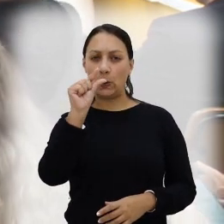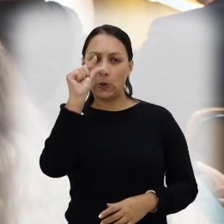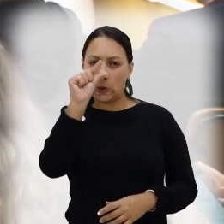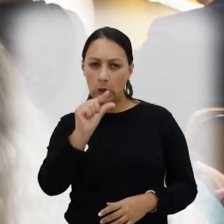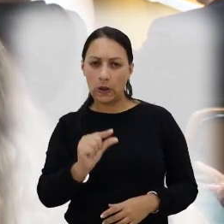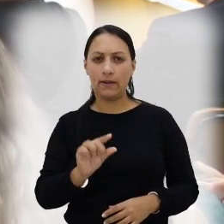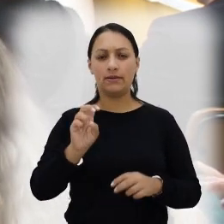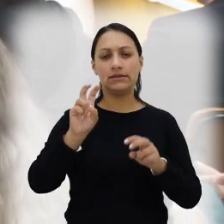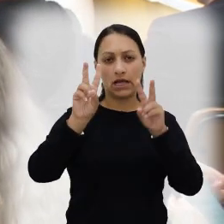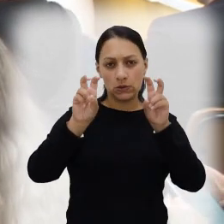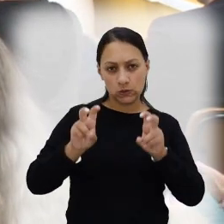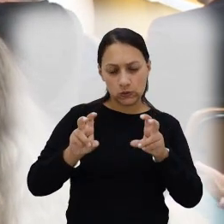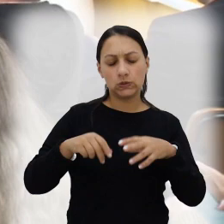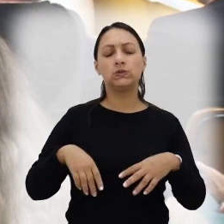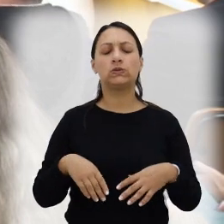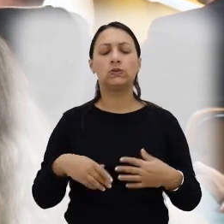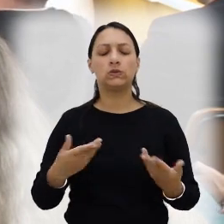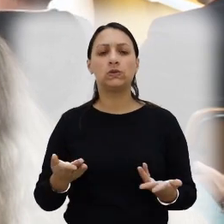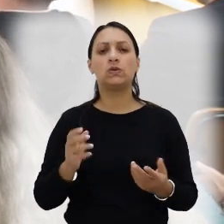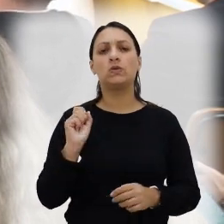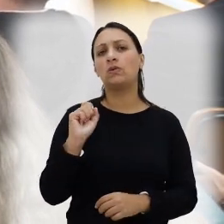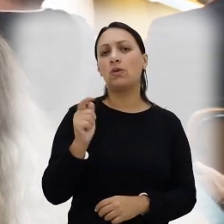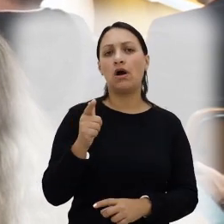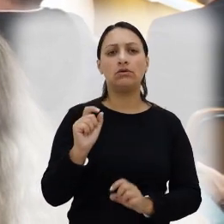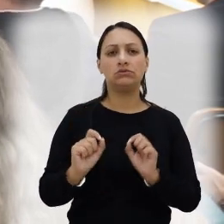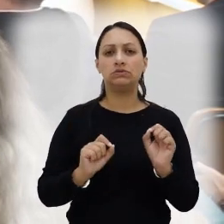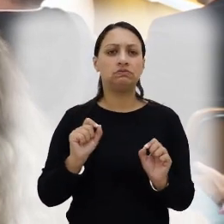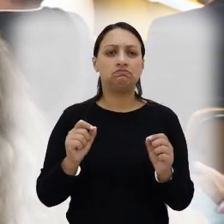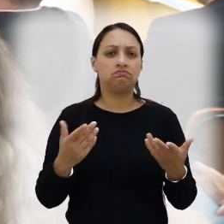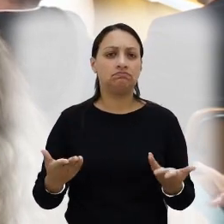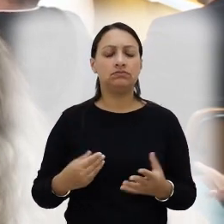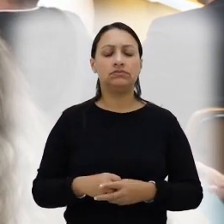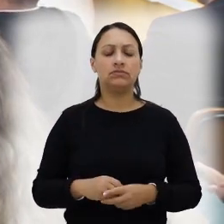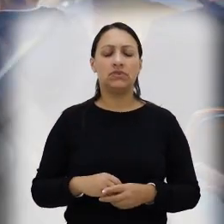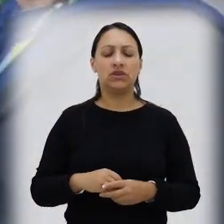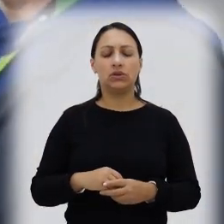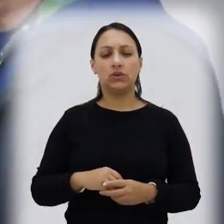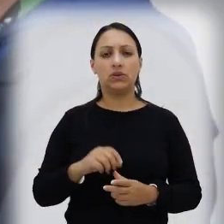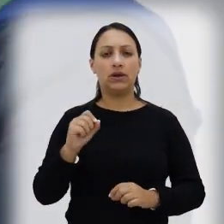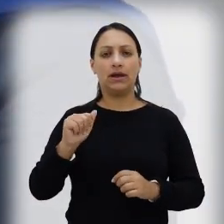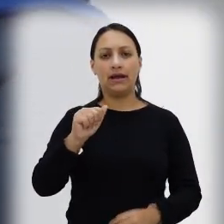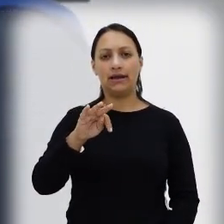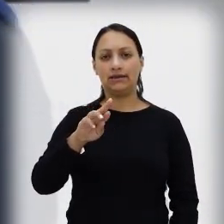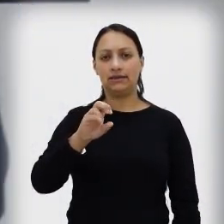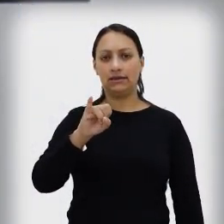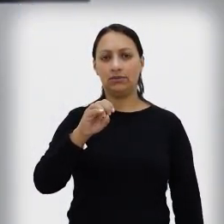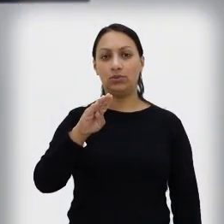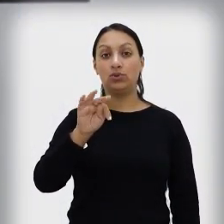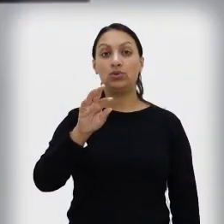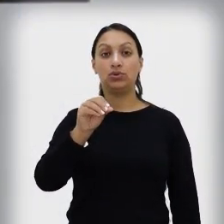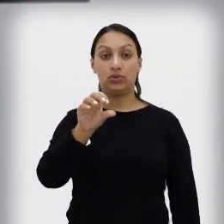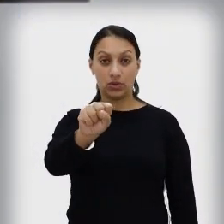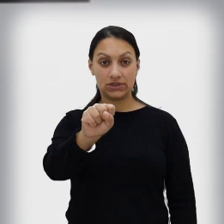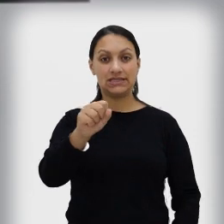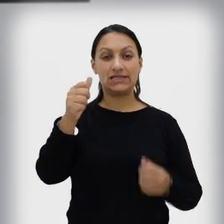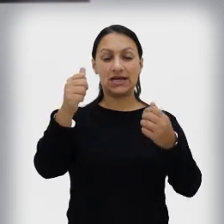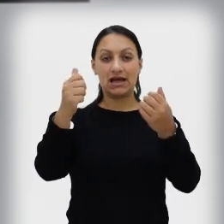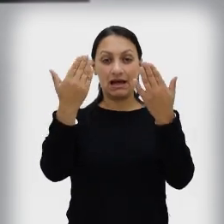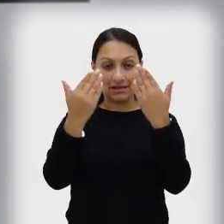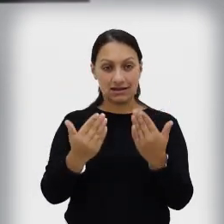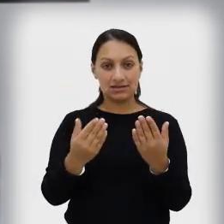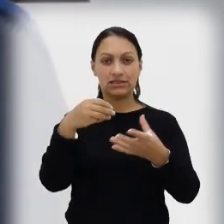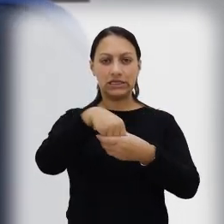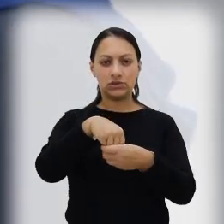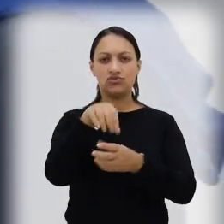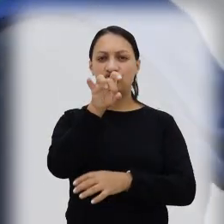um. Quais são os atributos? Então, a gente chamou de atributos de análise dentro de cada uma